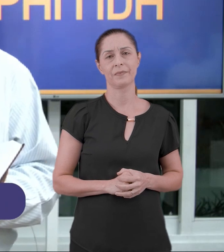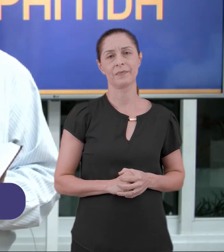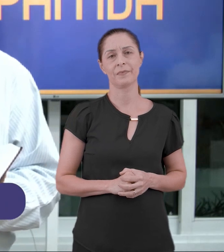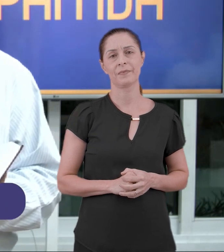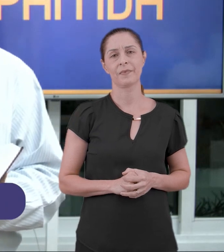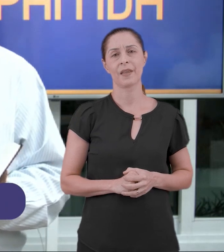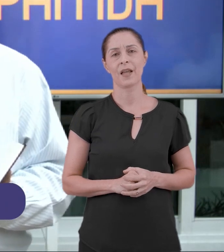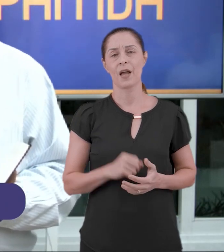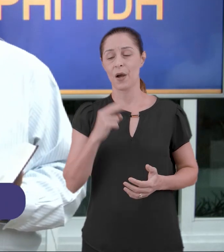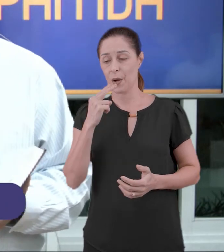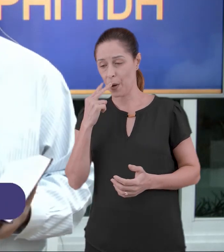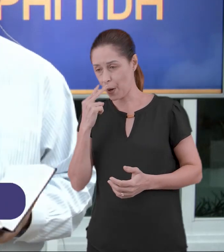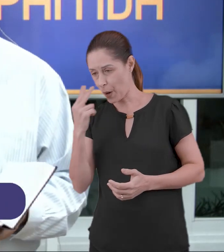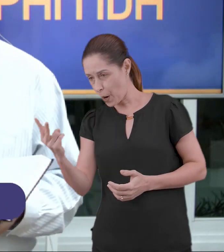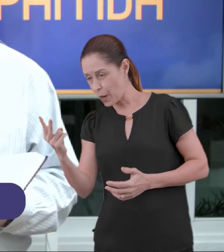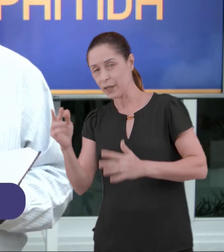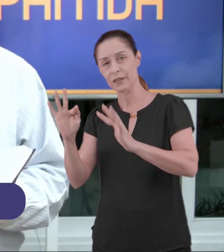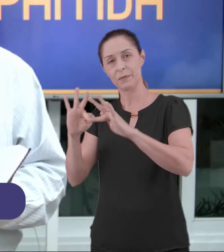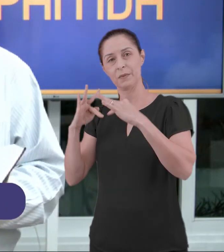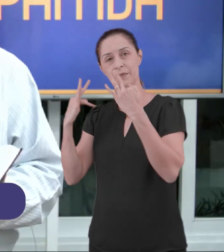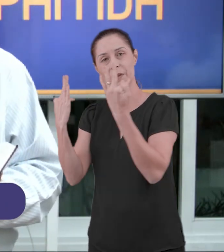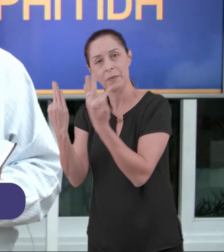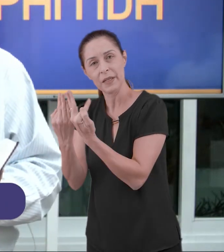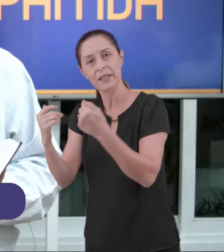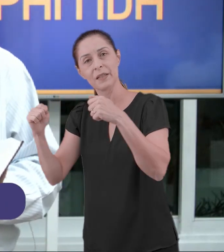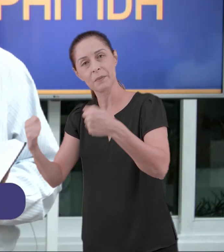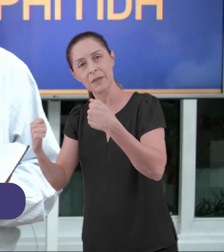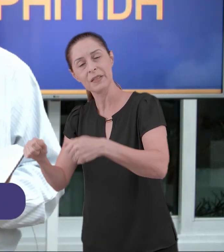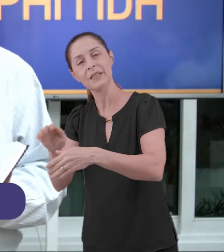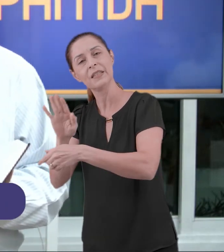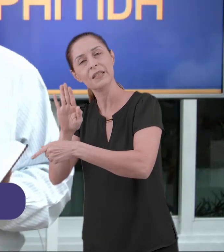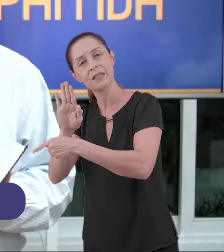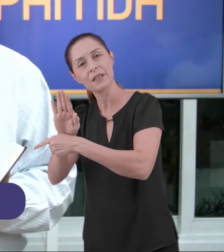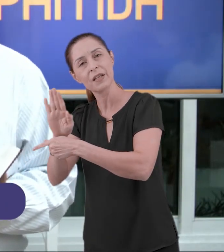para essas famílias que lutam contra